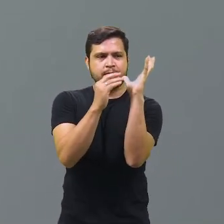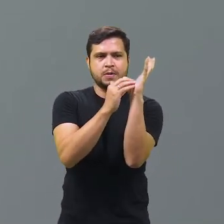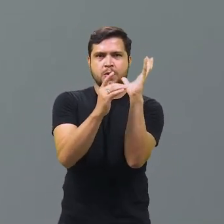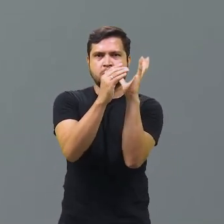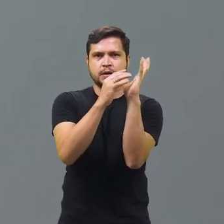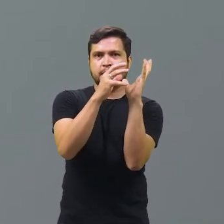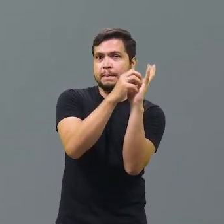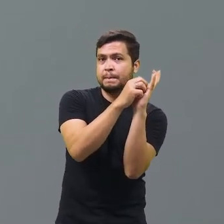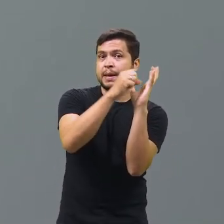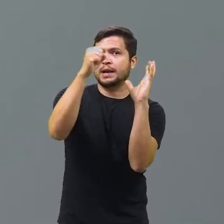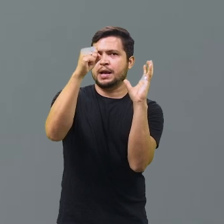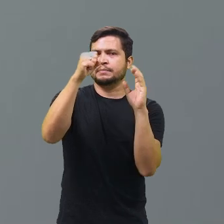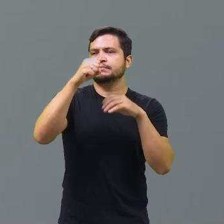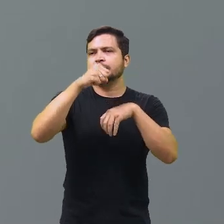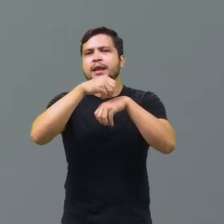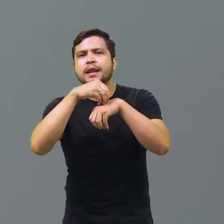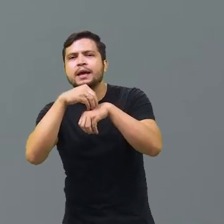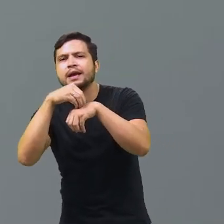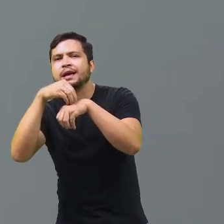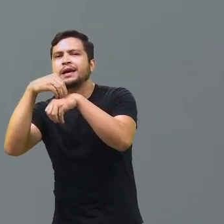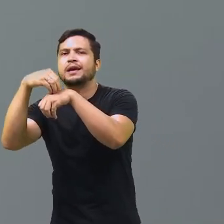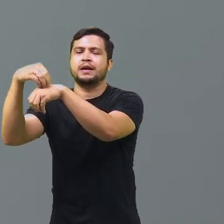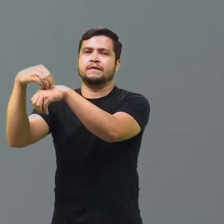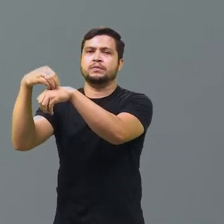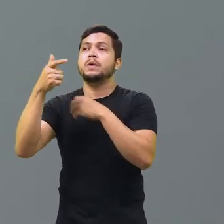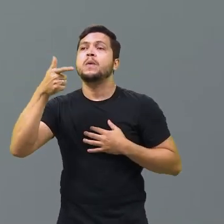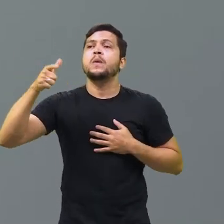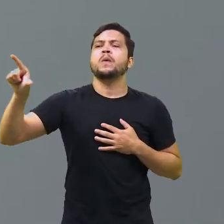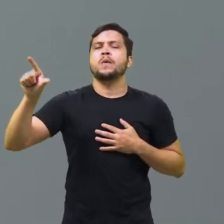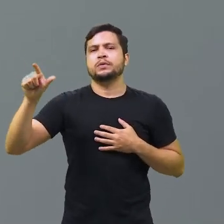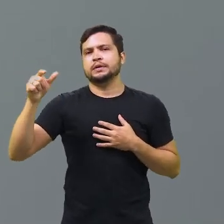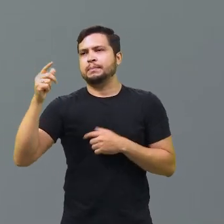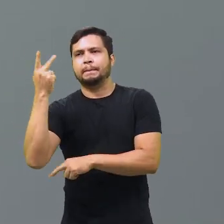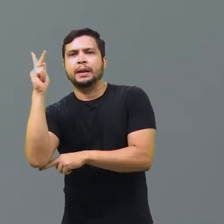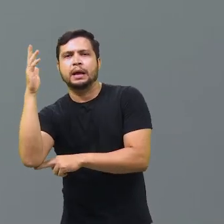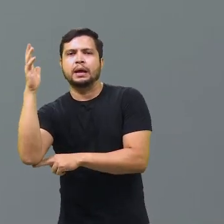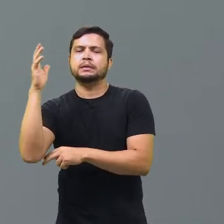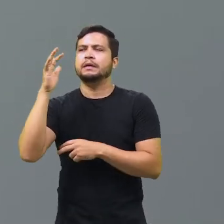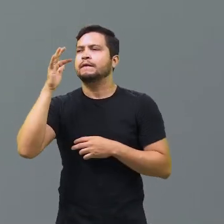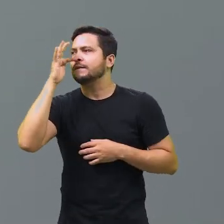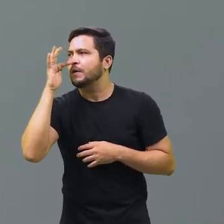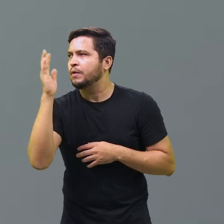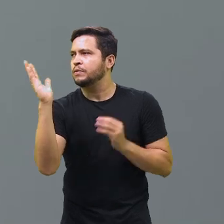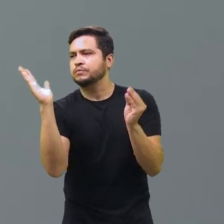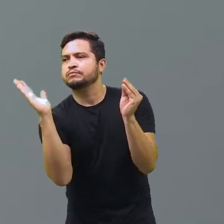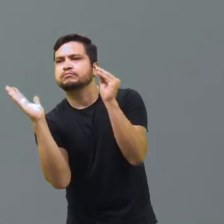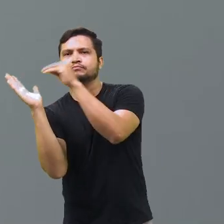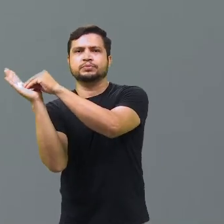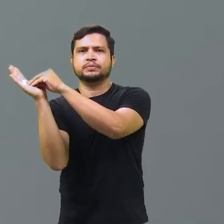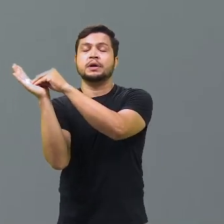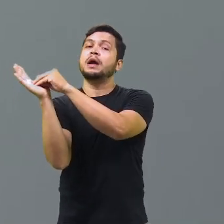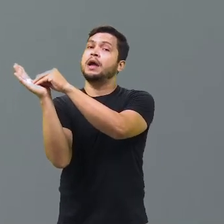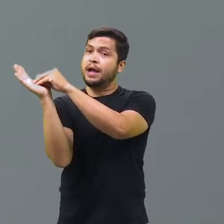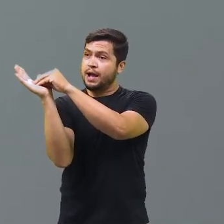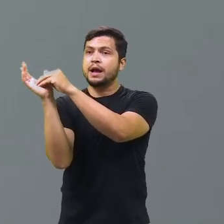uma região e conseguir levar para fecundar a osfera de outra que está em outra região, eu vou